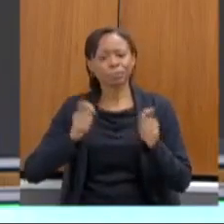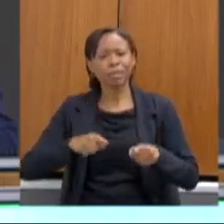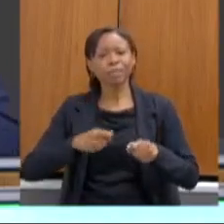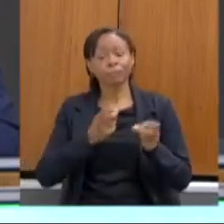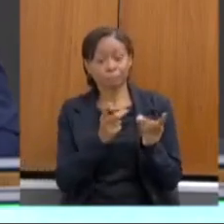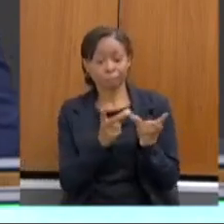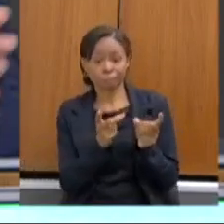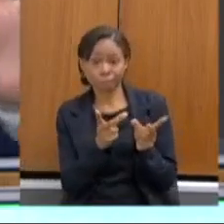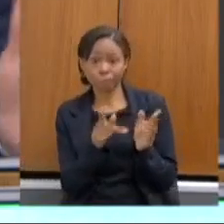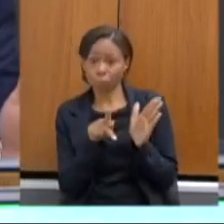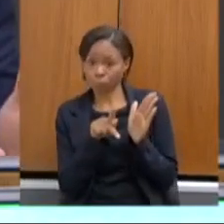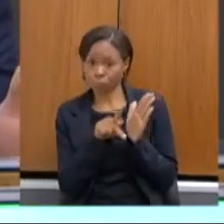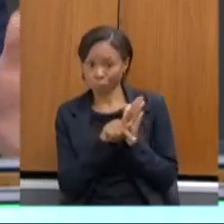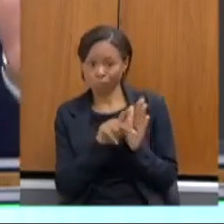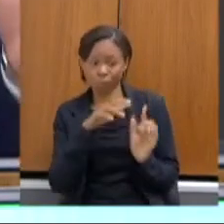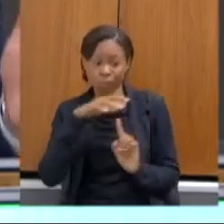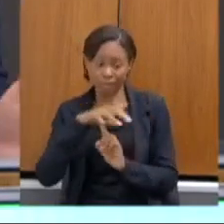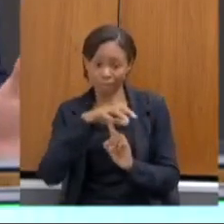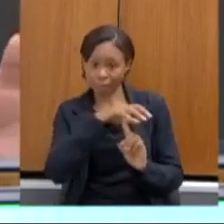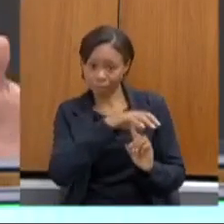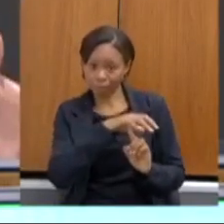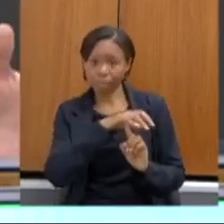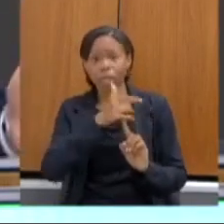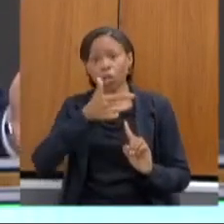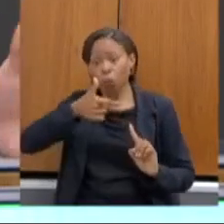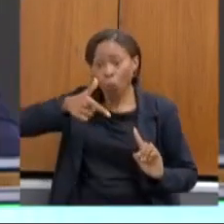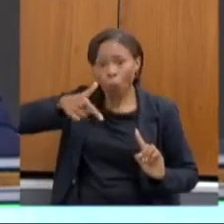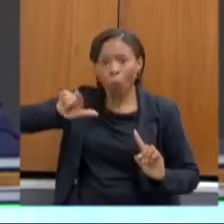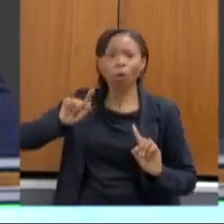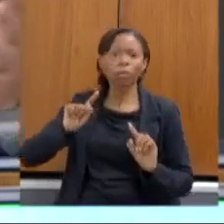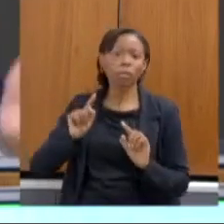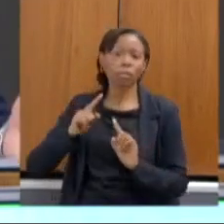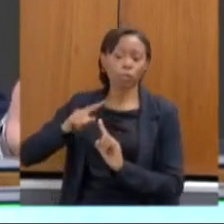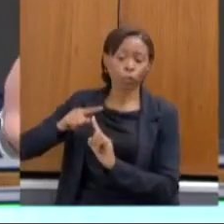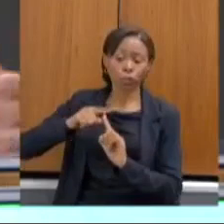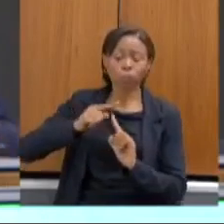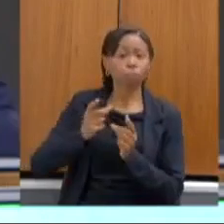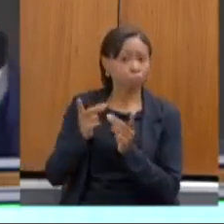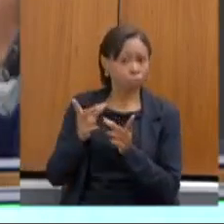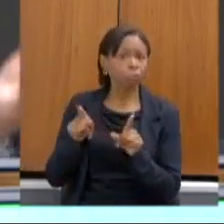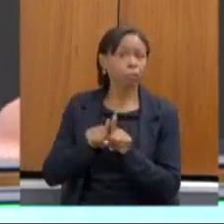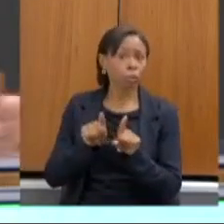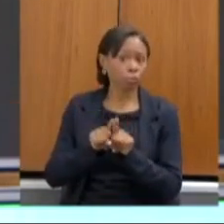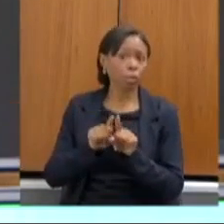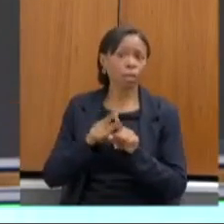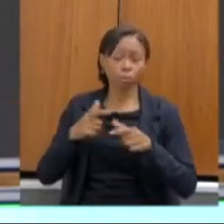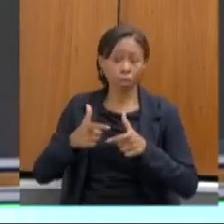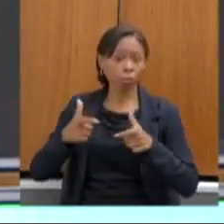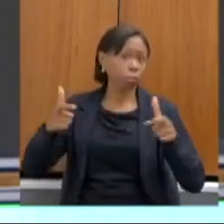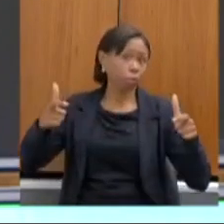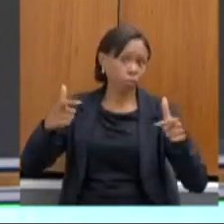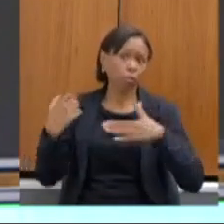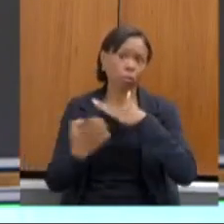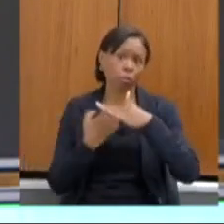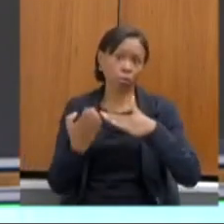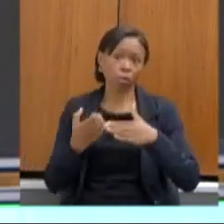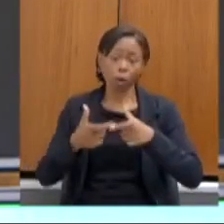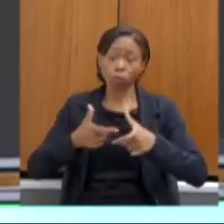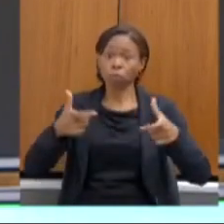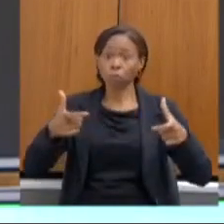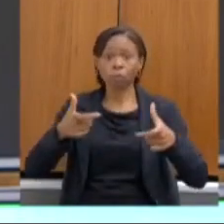feiras e vendas perenes para essas grandes redes aumentando o mercado e aumentando o faturamento